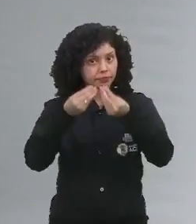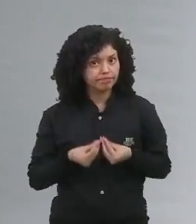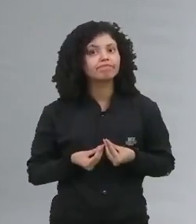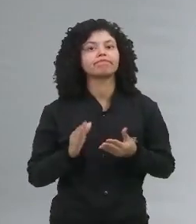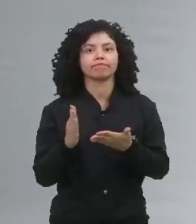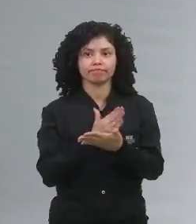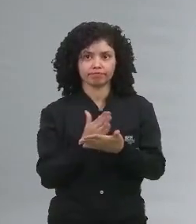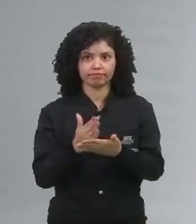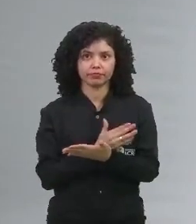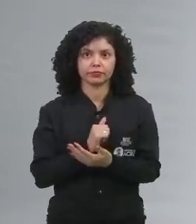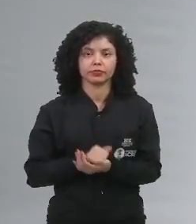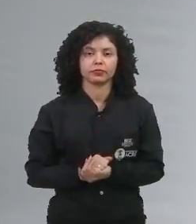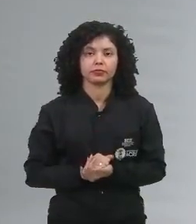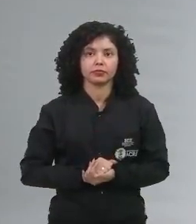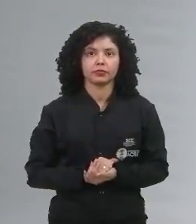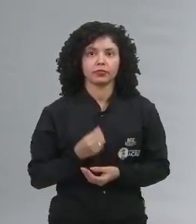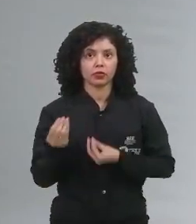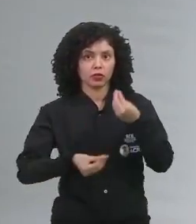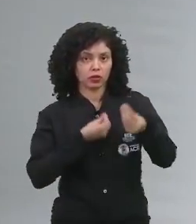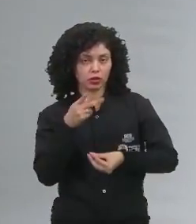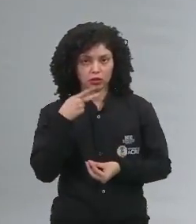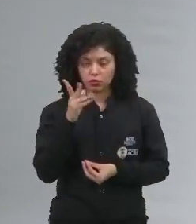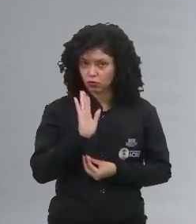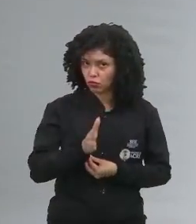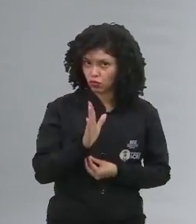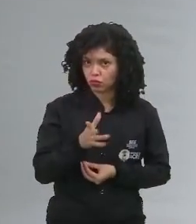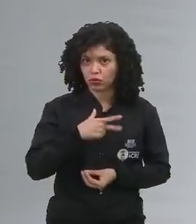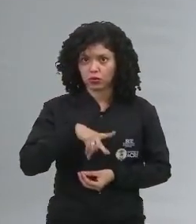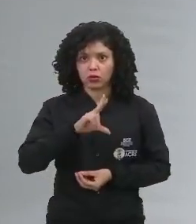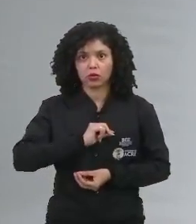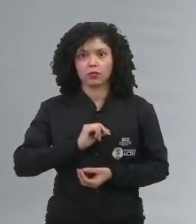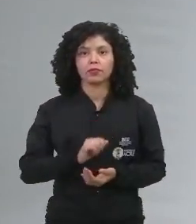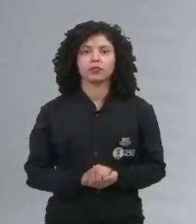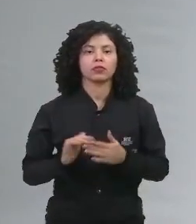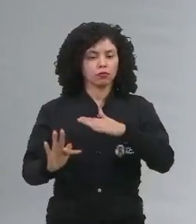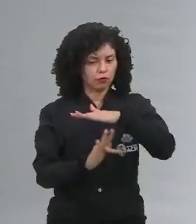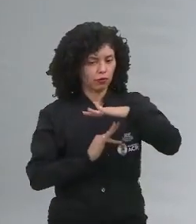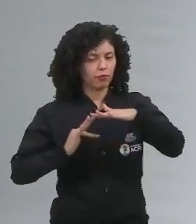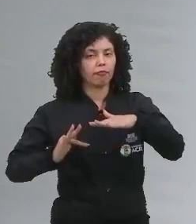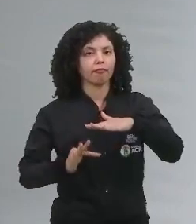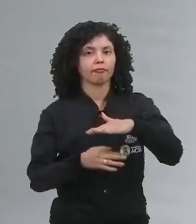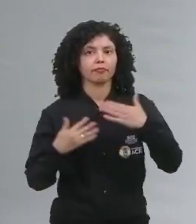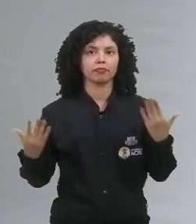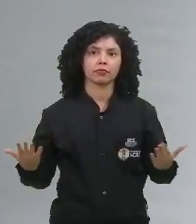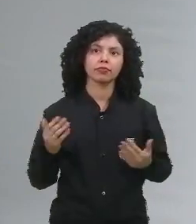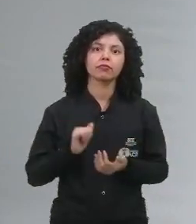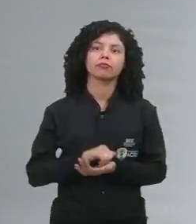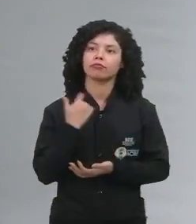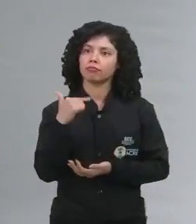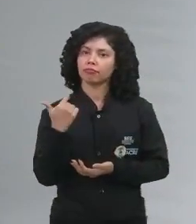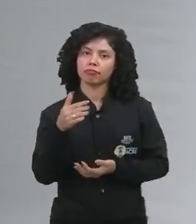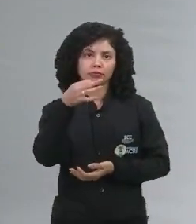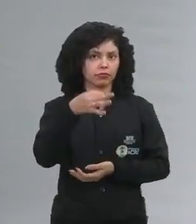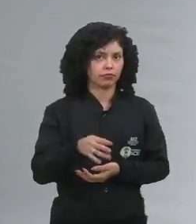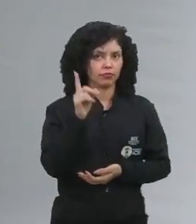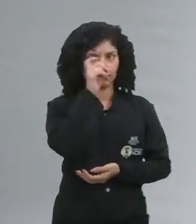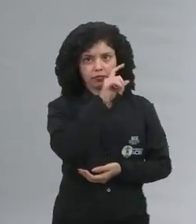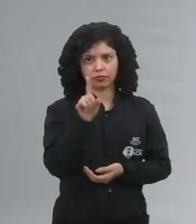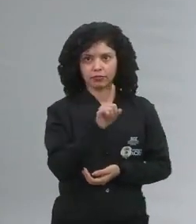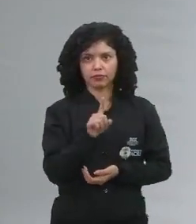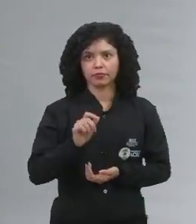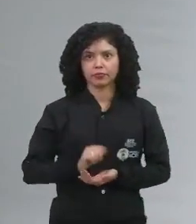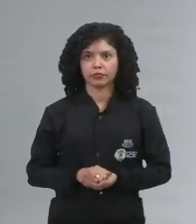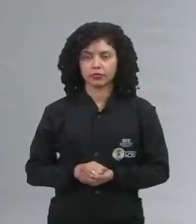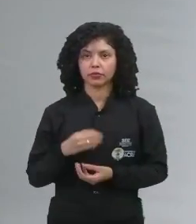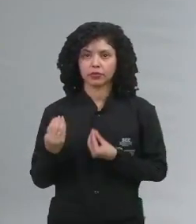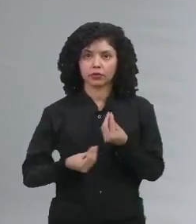caderno. Como eles falam já o português culto, né? Então, para eles não têm essa certa dificuldade. Algumas pessoas,